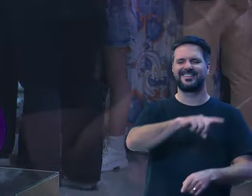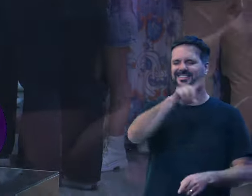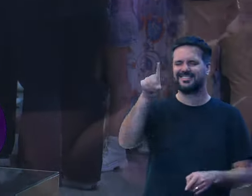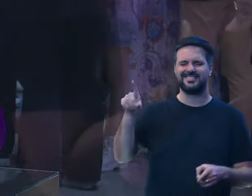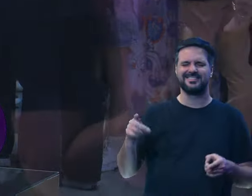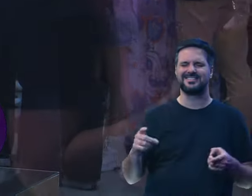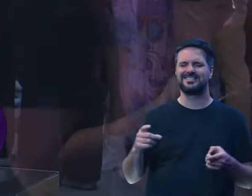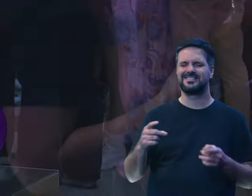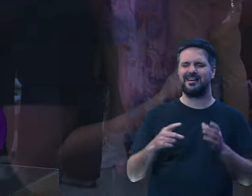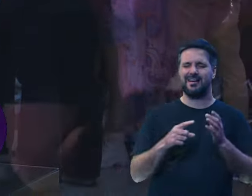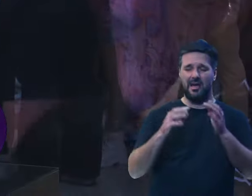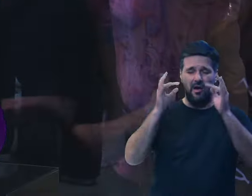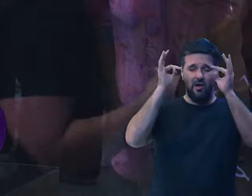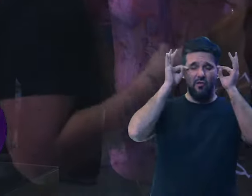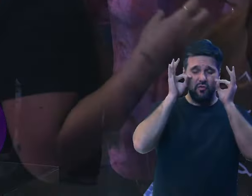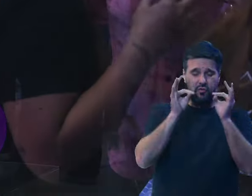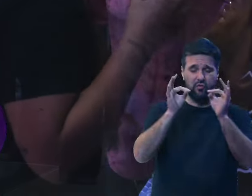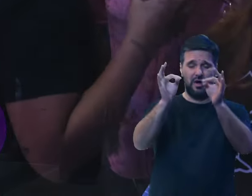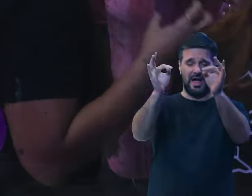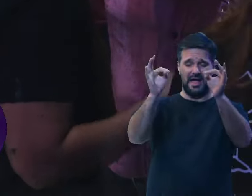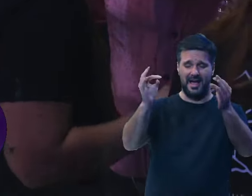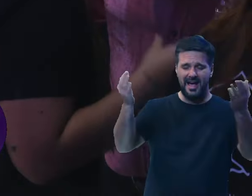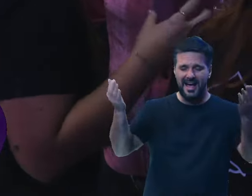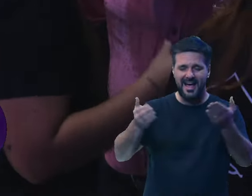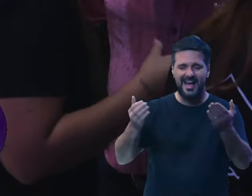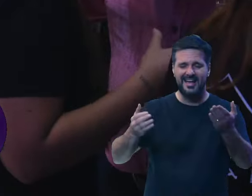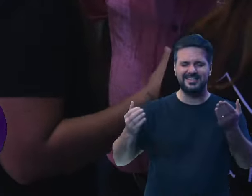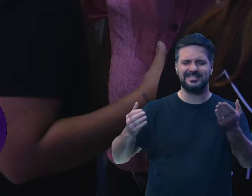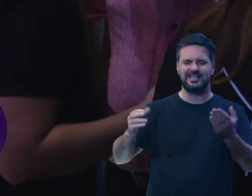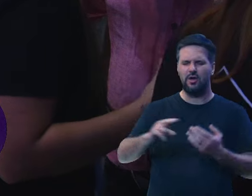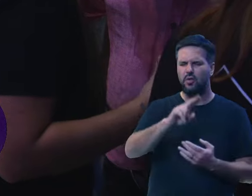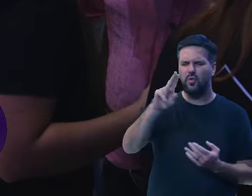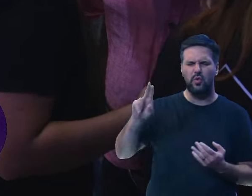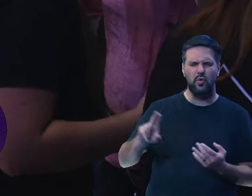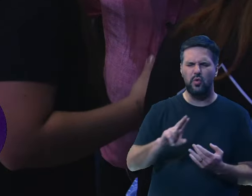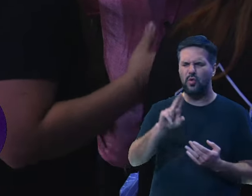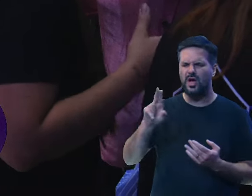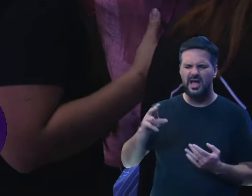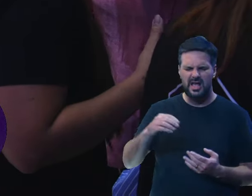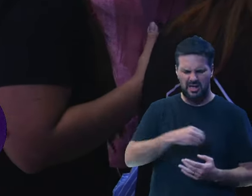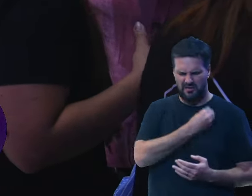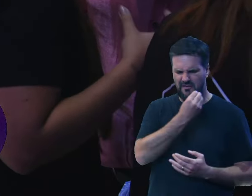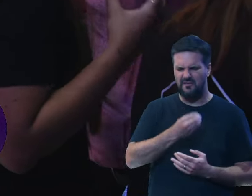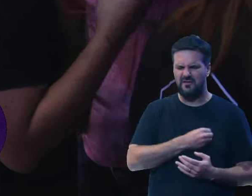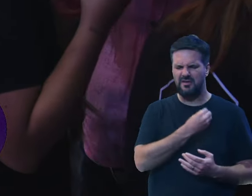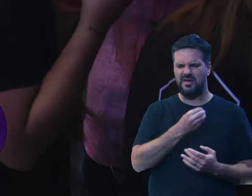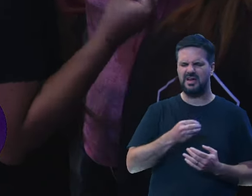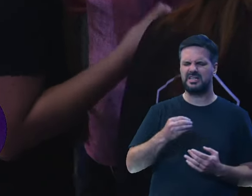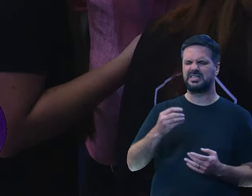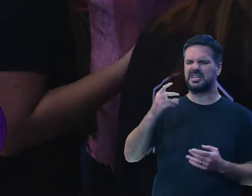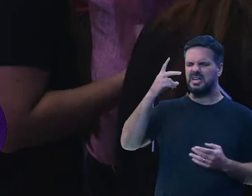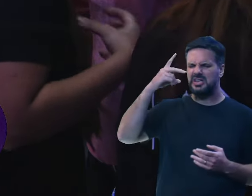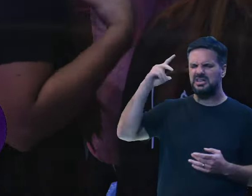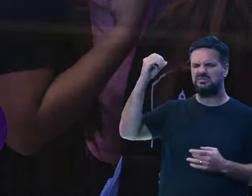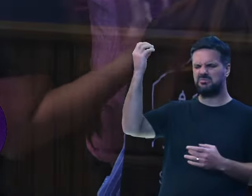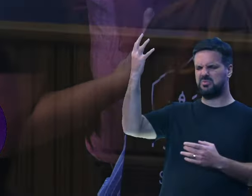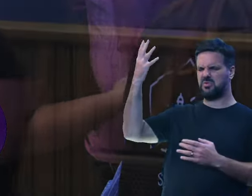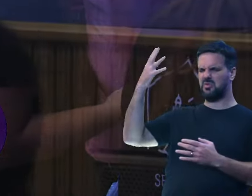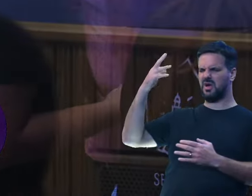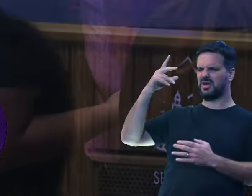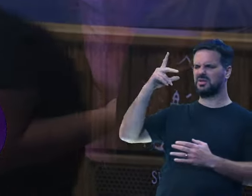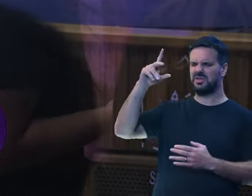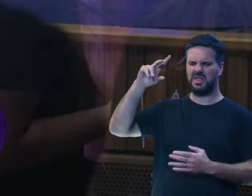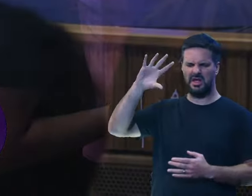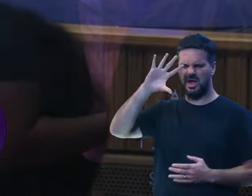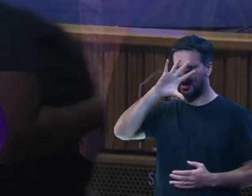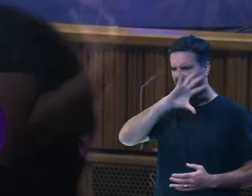o Senhor está dando testemunhos aqui. Opera, Jesus, opera no nosso meio, Pai. Deus, que a tua graça, Jesus, teu amor,